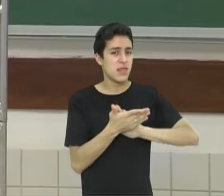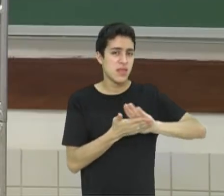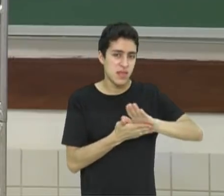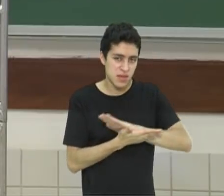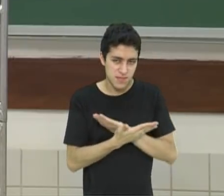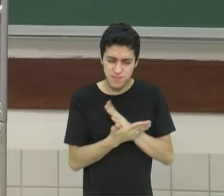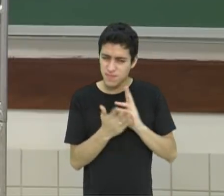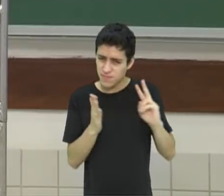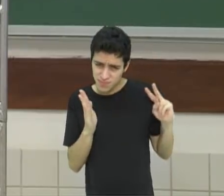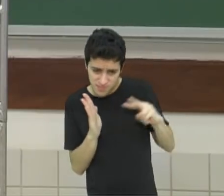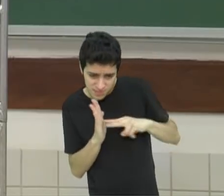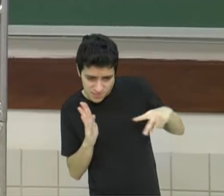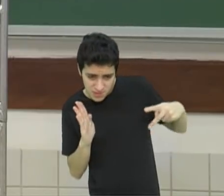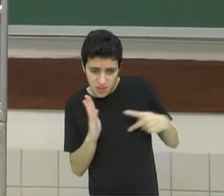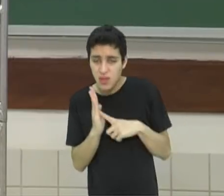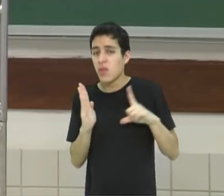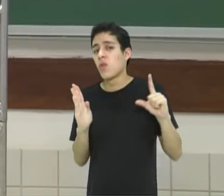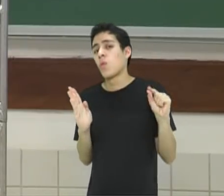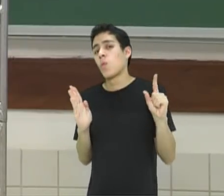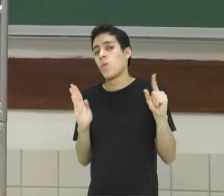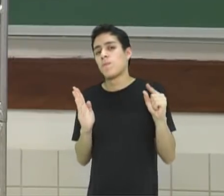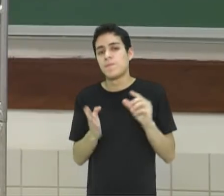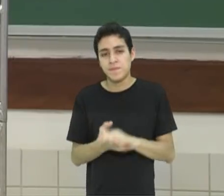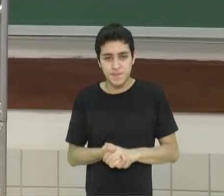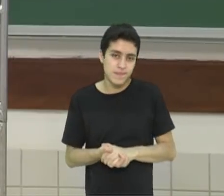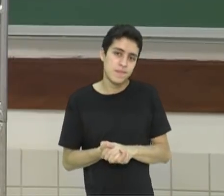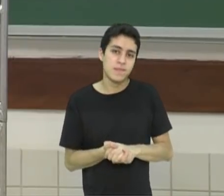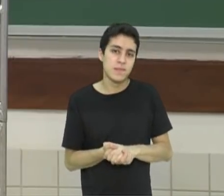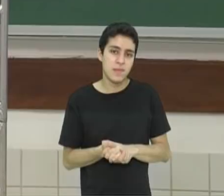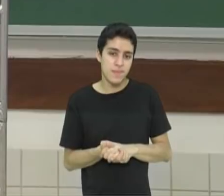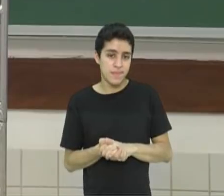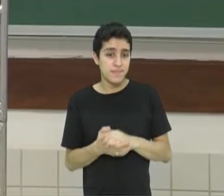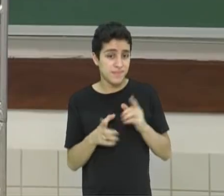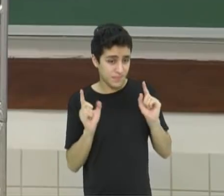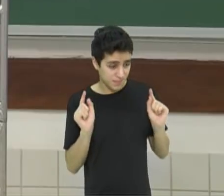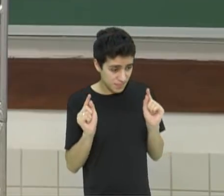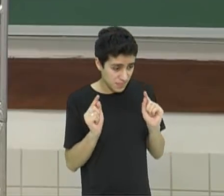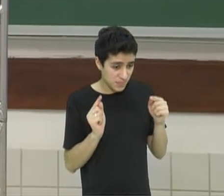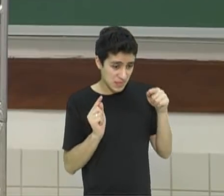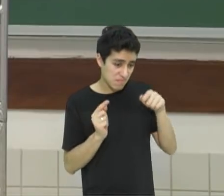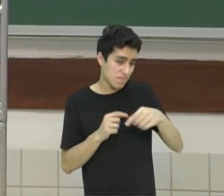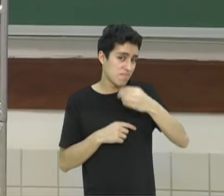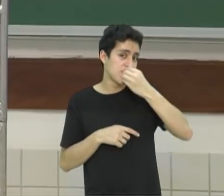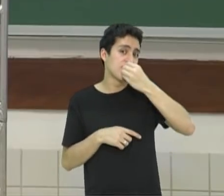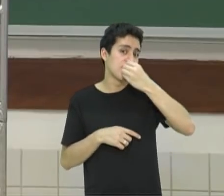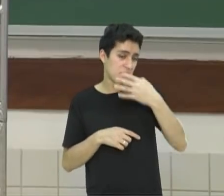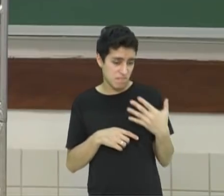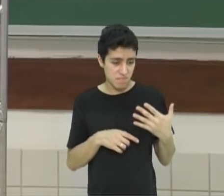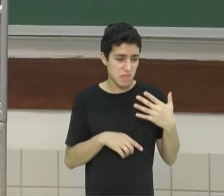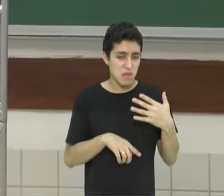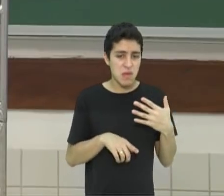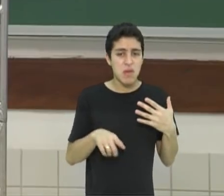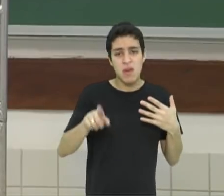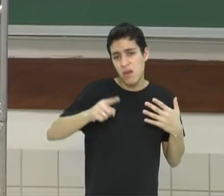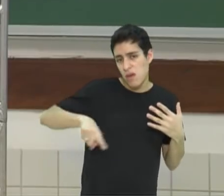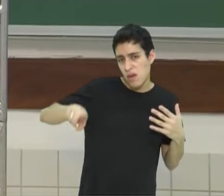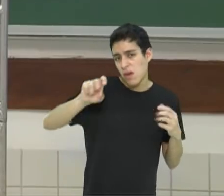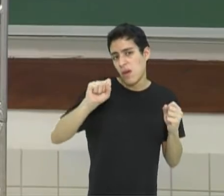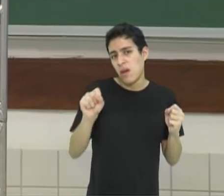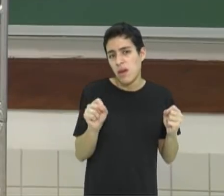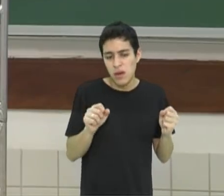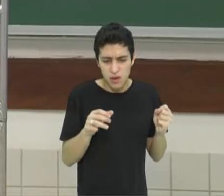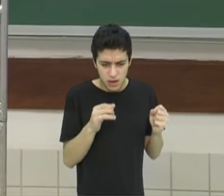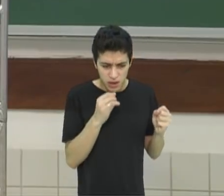O que ele está querendo dizer aqui? Que um dos benefícios que você pode ter